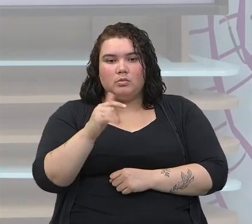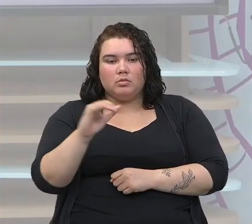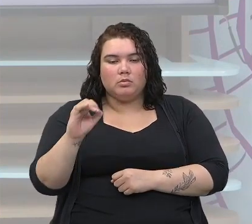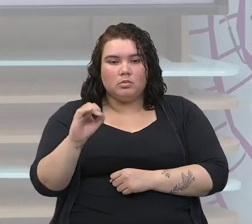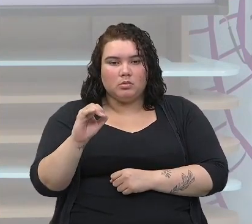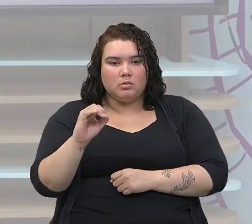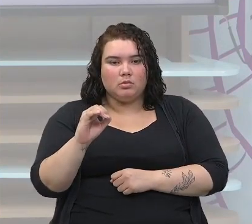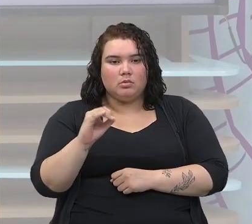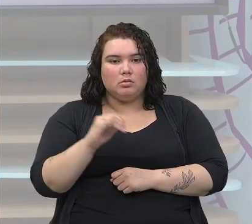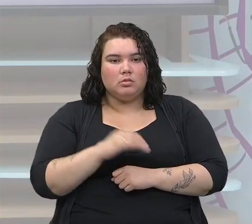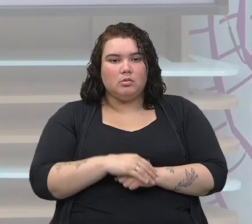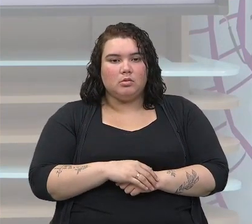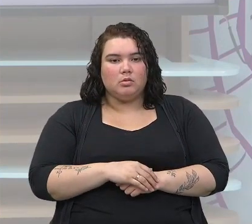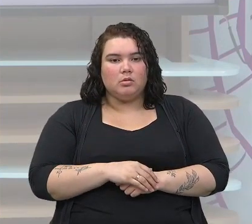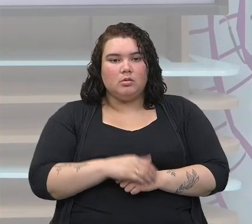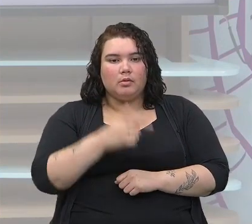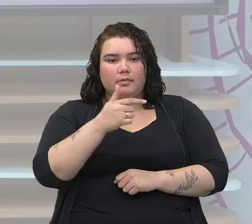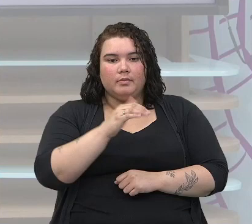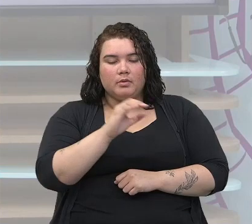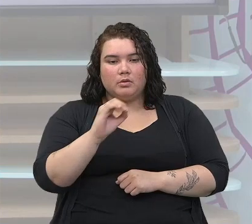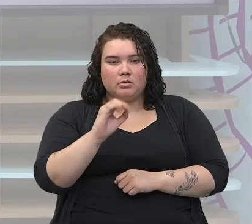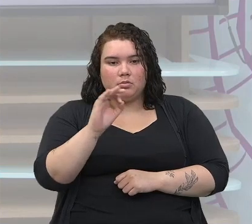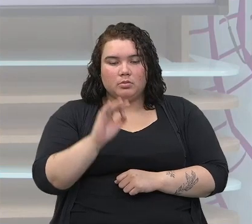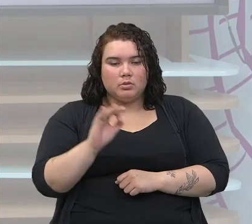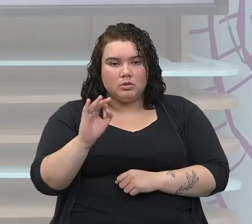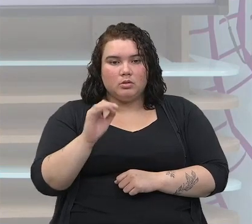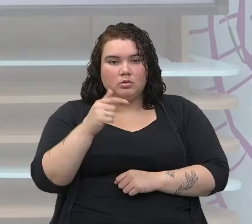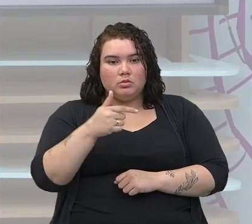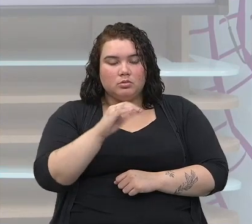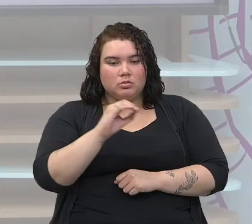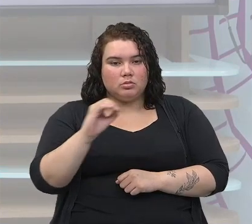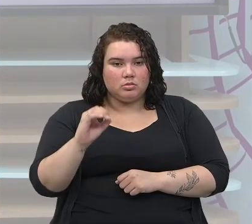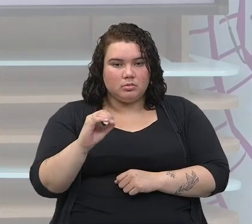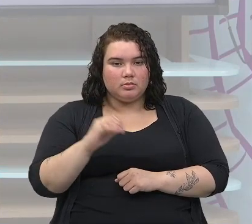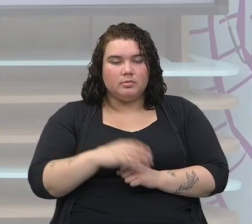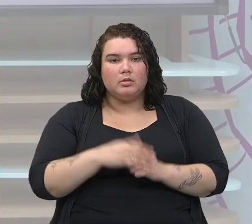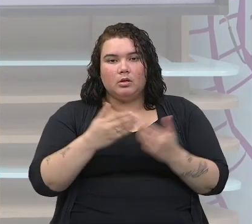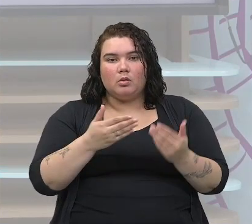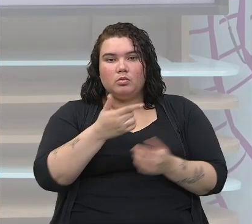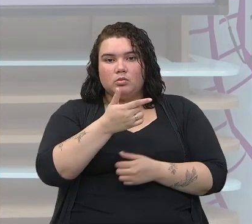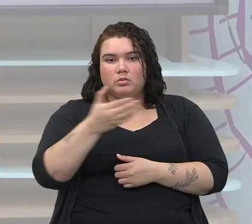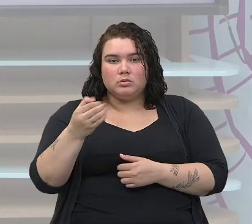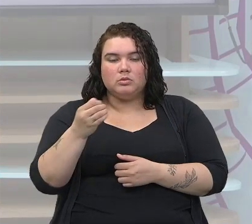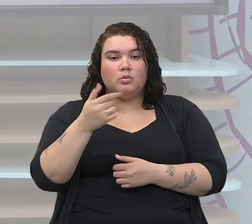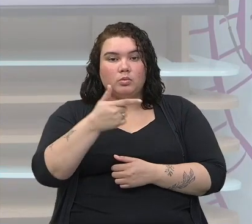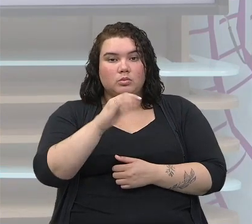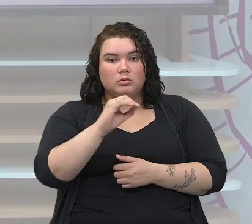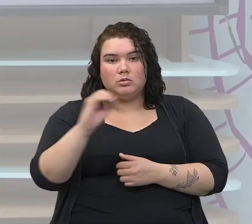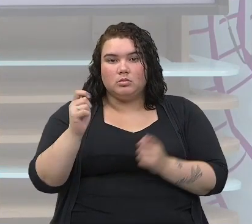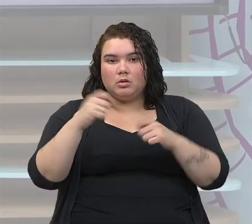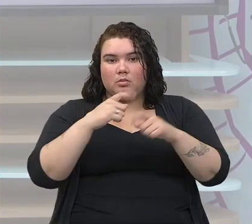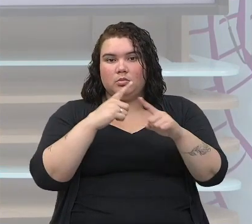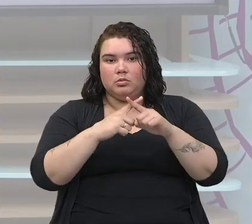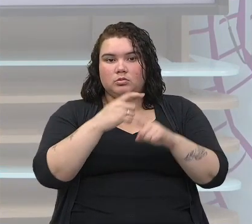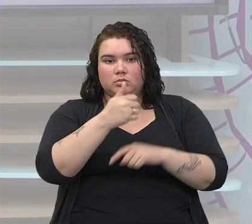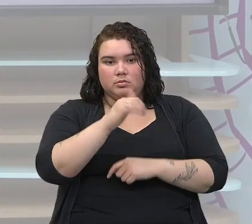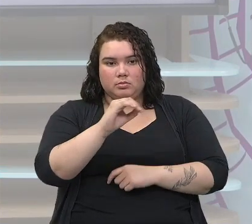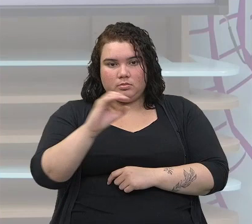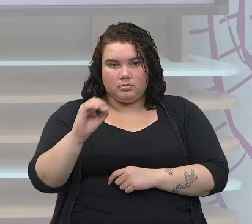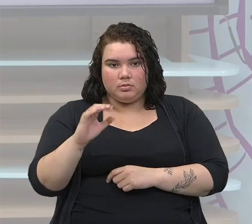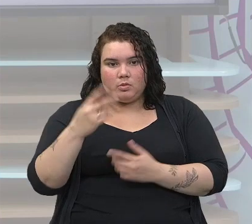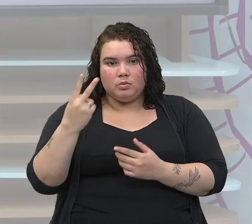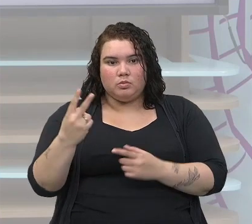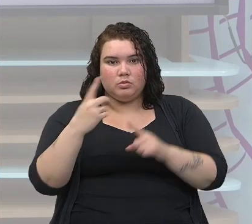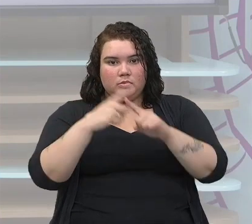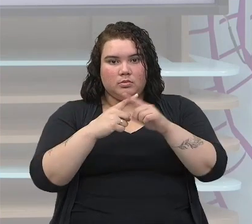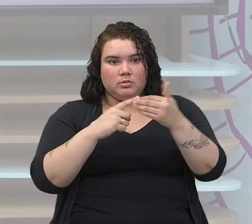200. E 20% de 200. 200, ele é múltiplo de 100, né? Ele 2 vezes 100 é